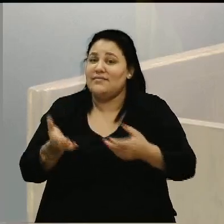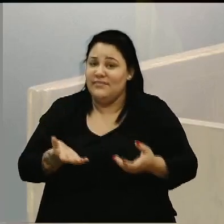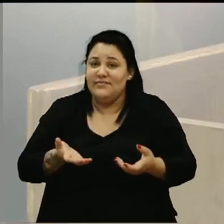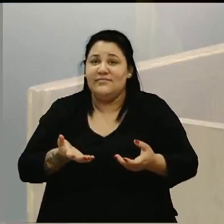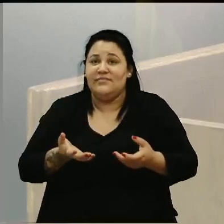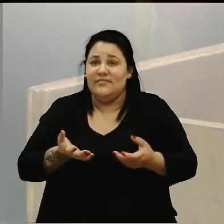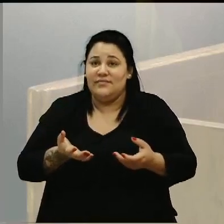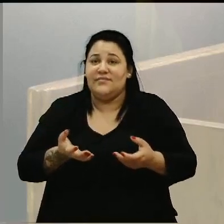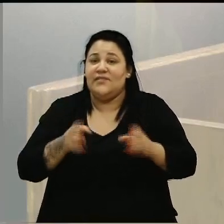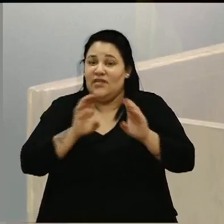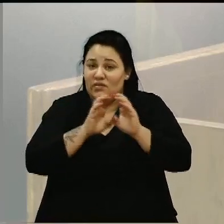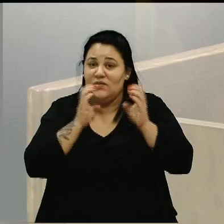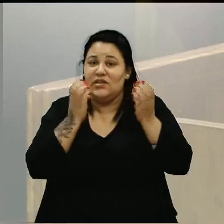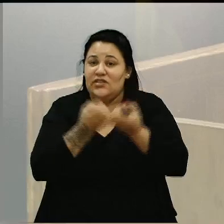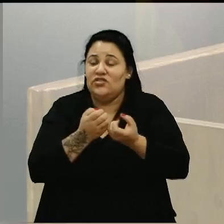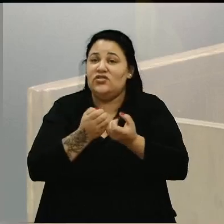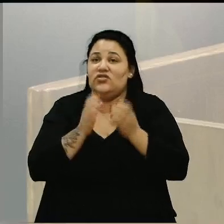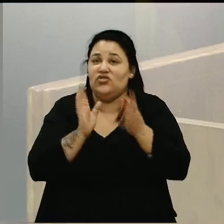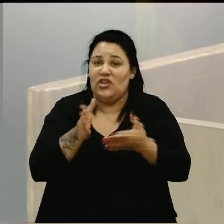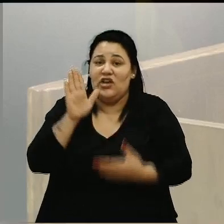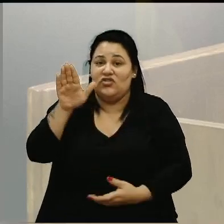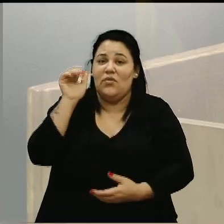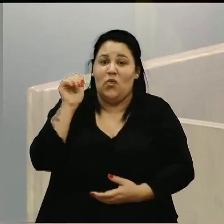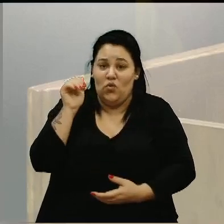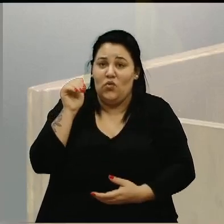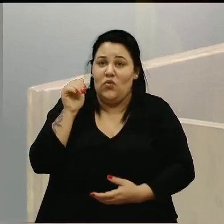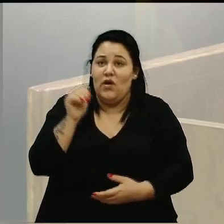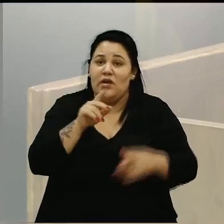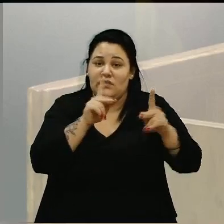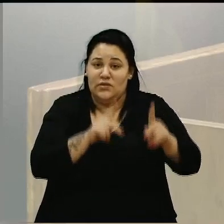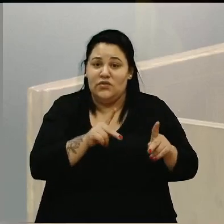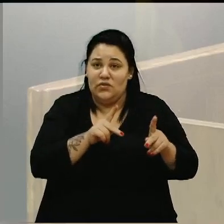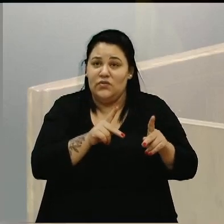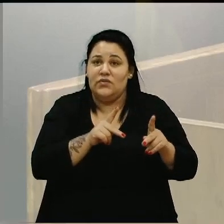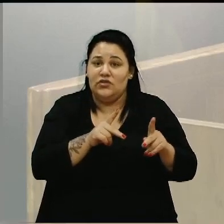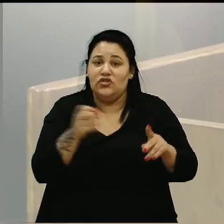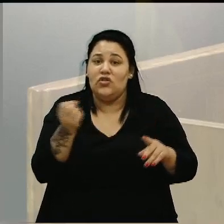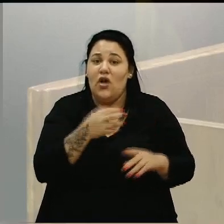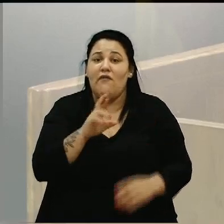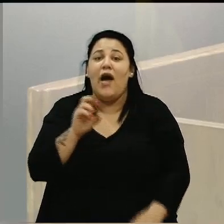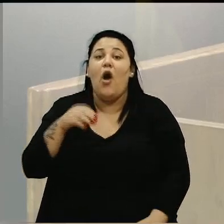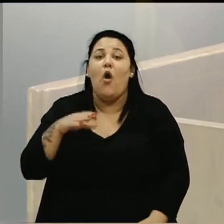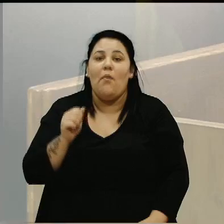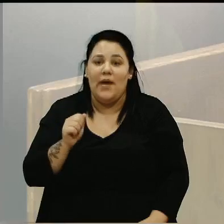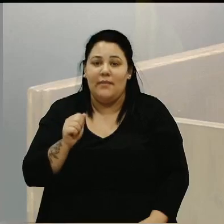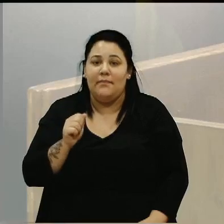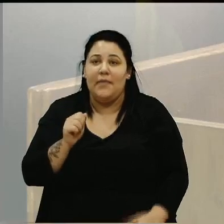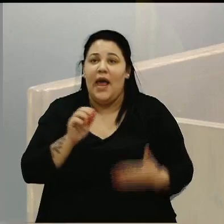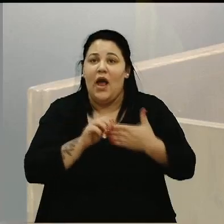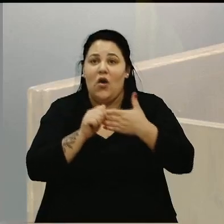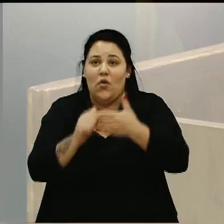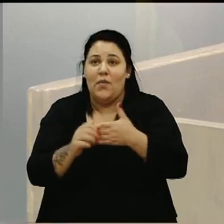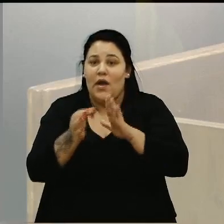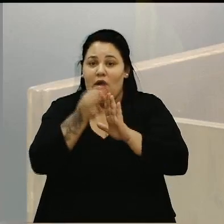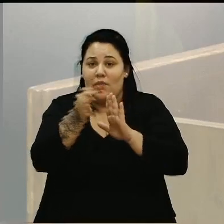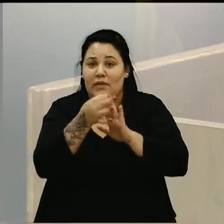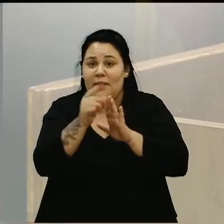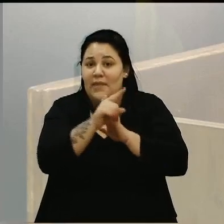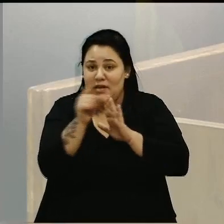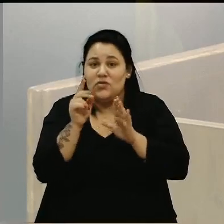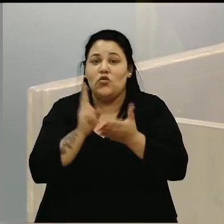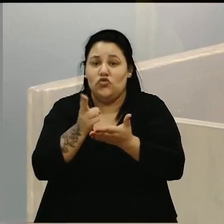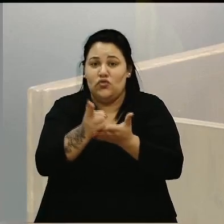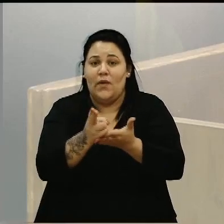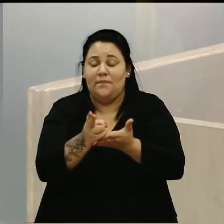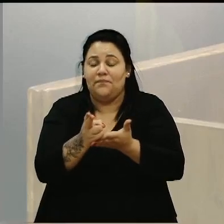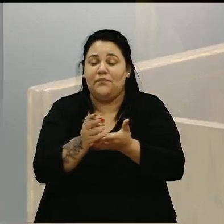comunidade já chamou o pessoal de Nova Roma para acompanhar e para sugerir, para que eles deem sequência. Então, será